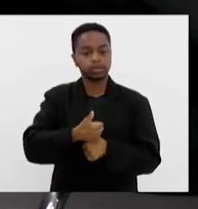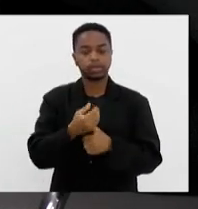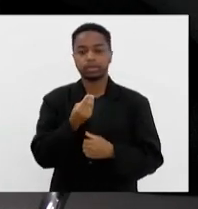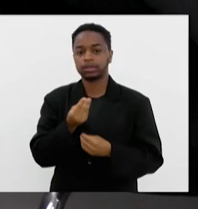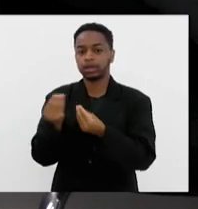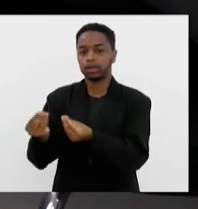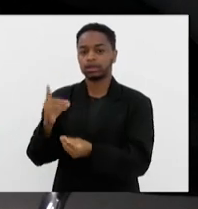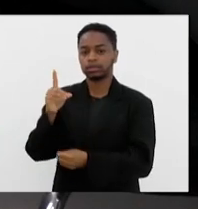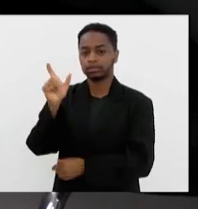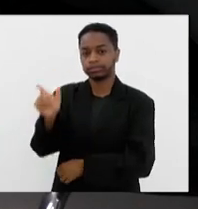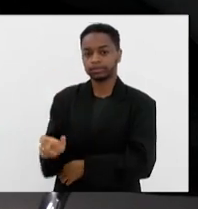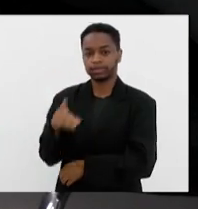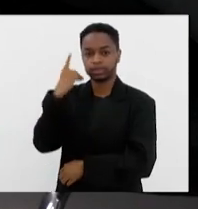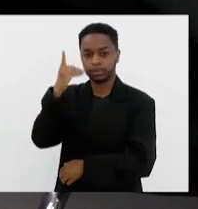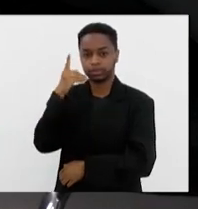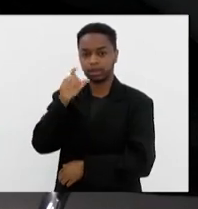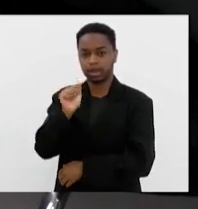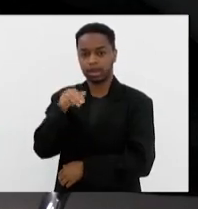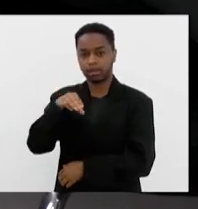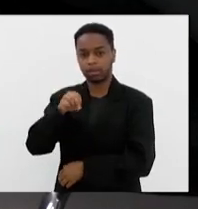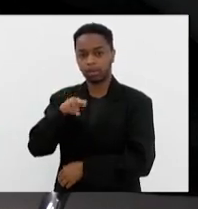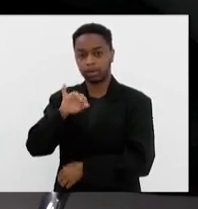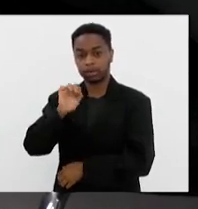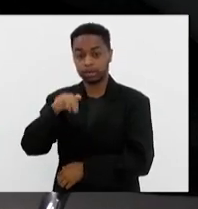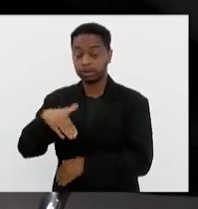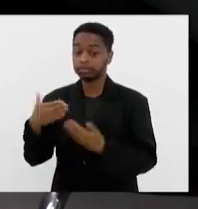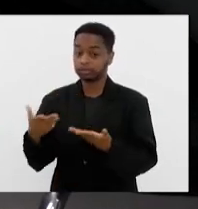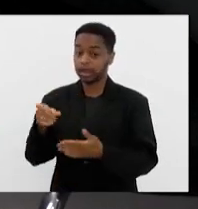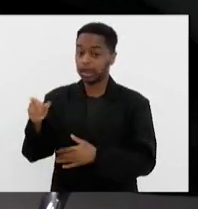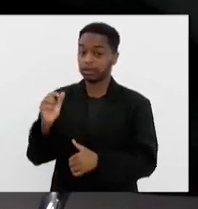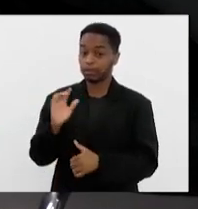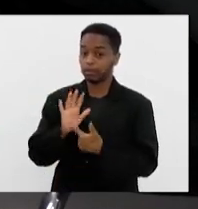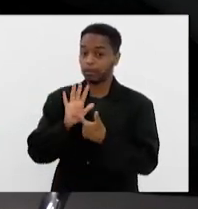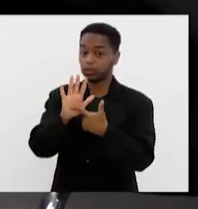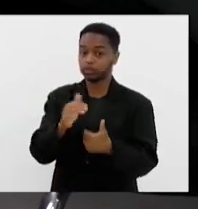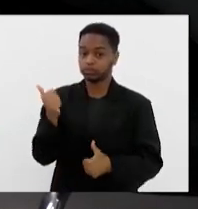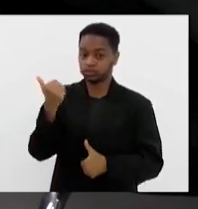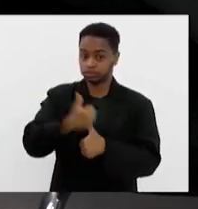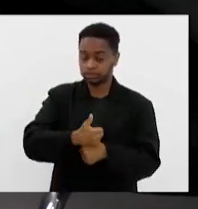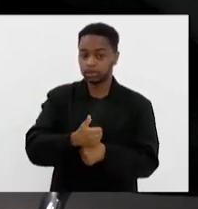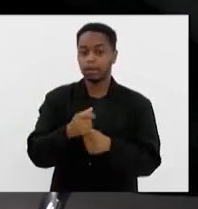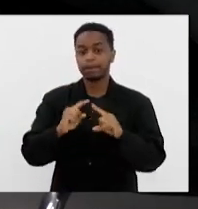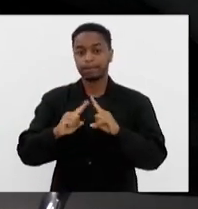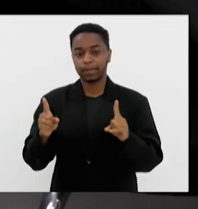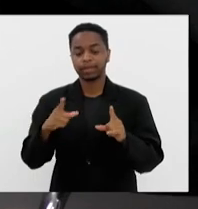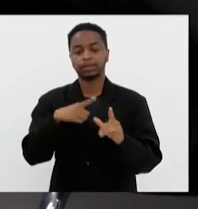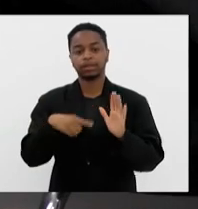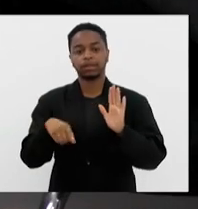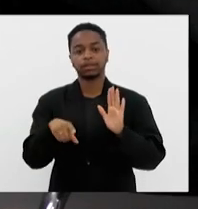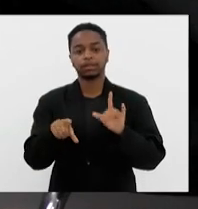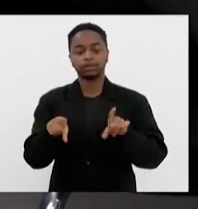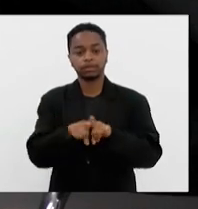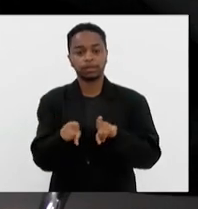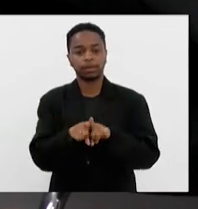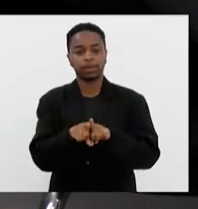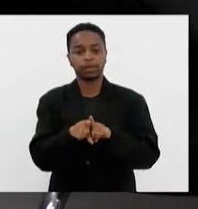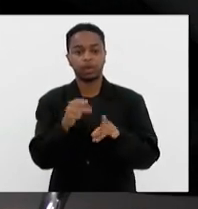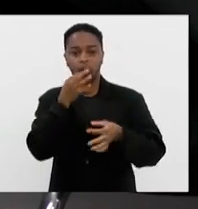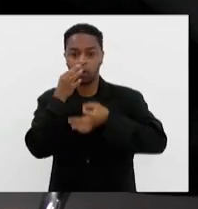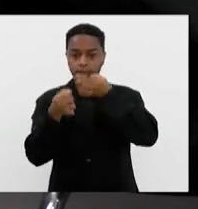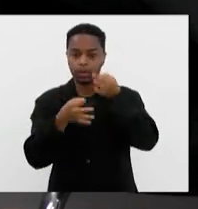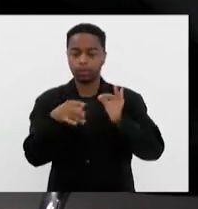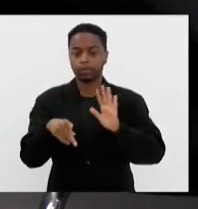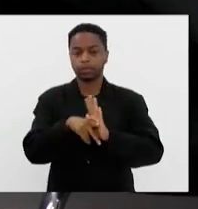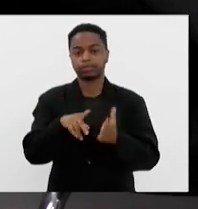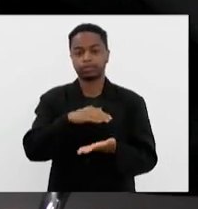Amorim. Então, o substitutivo que ele está apresentando já consagra também o opinamento da